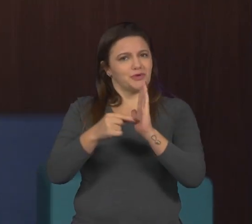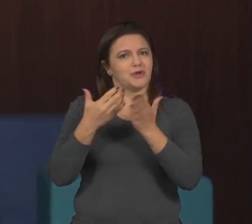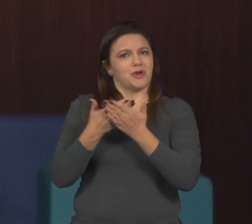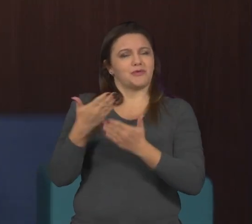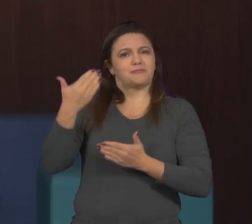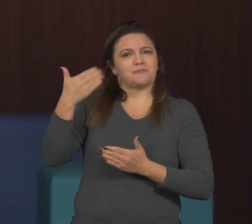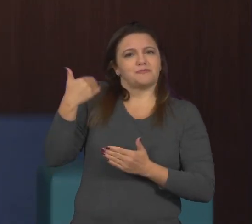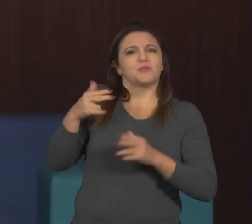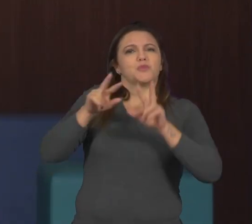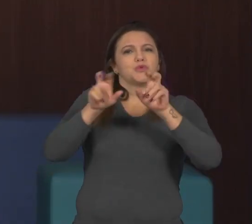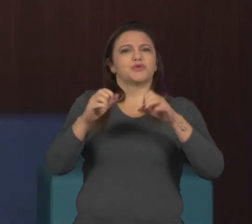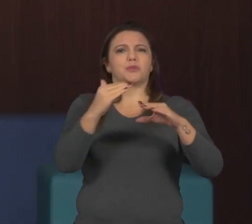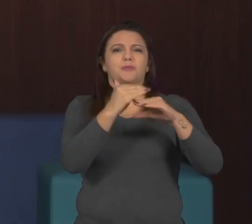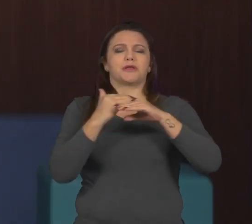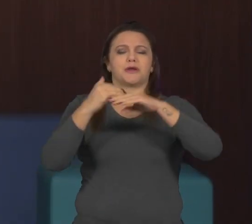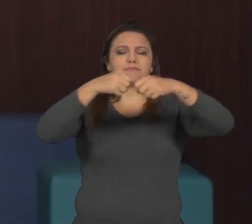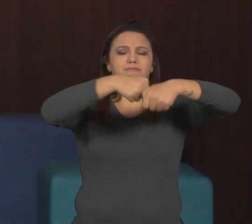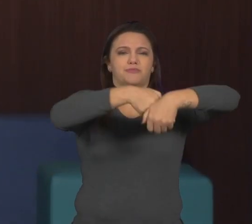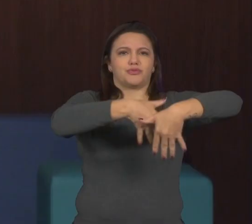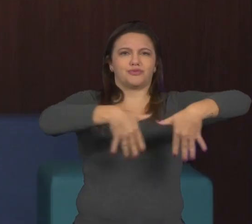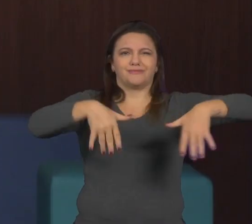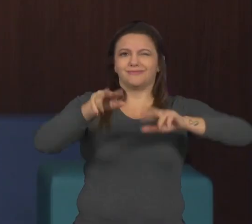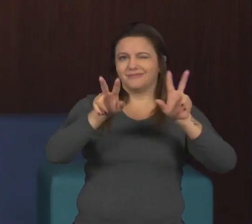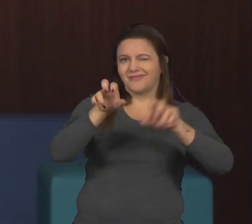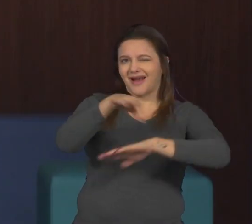sobre padrões arquiteturais,